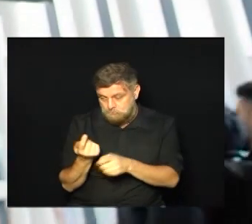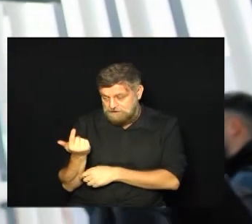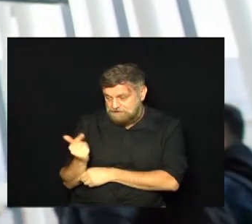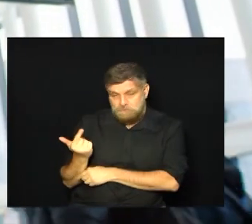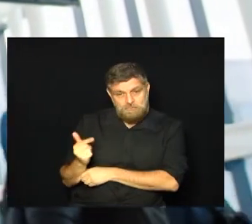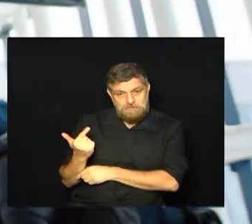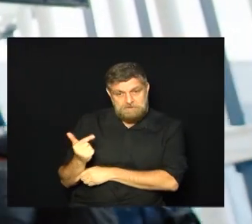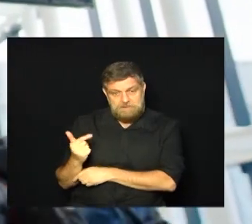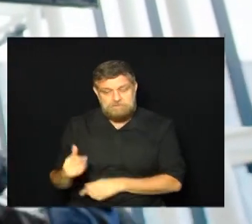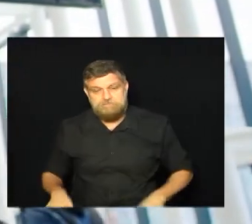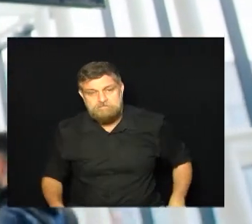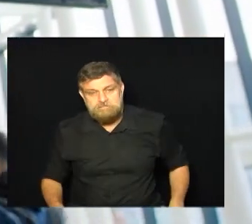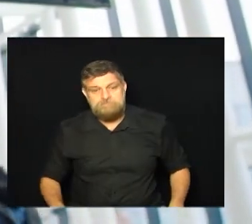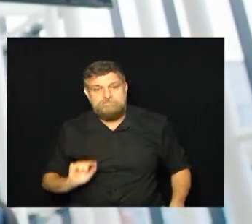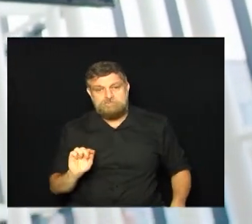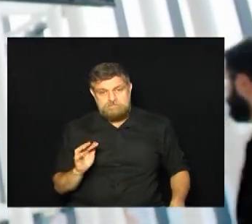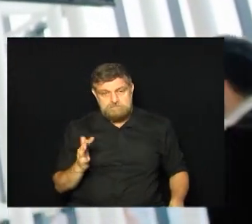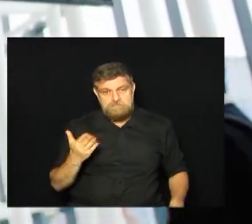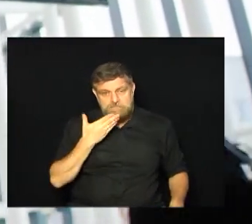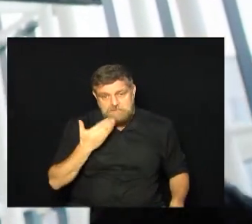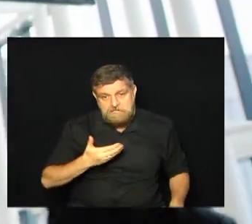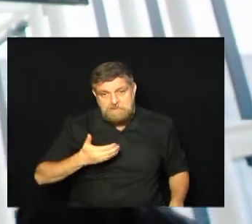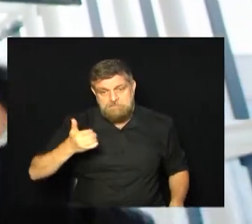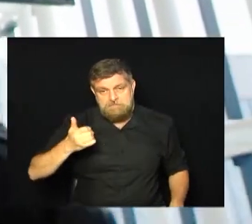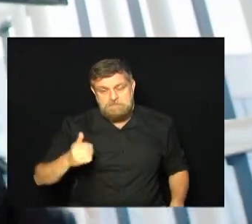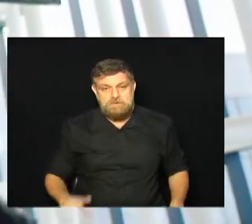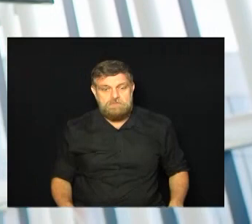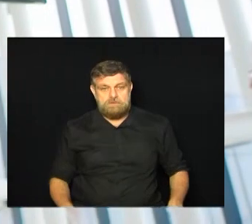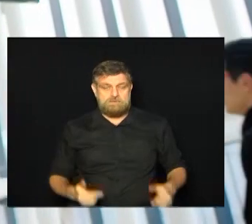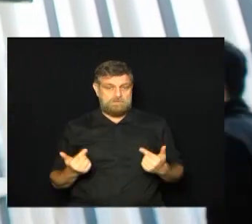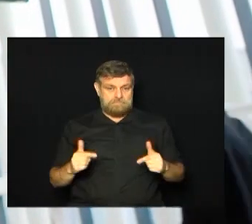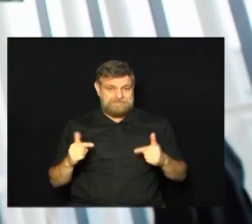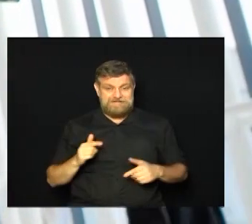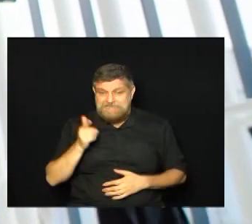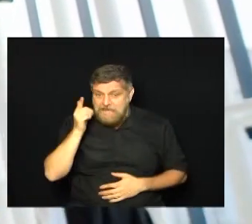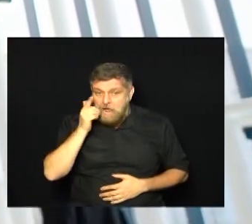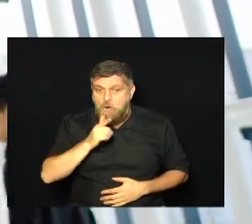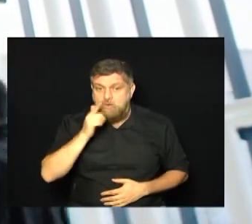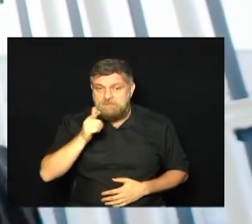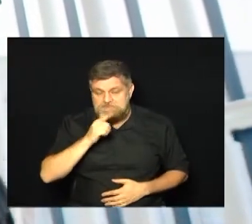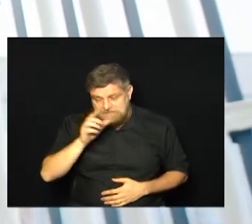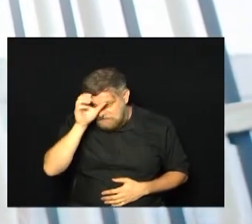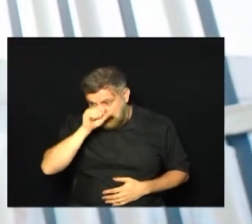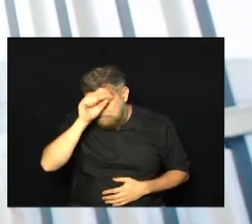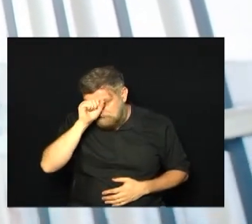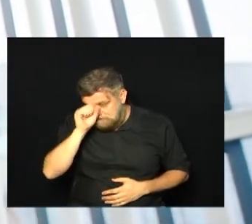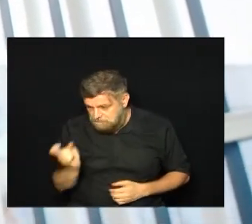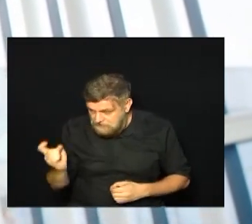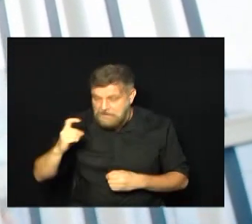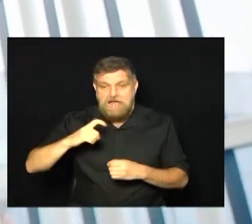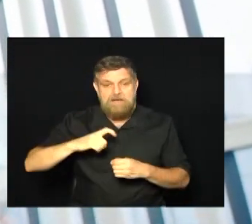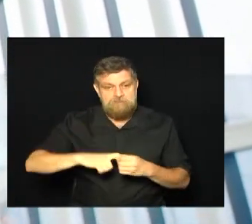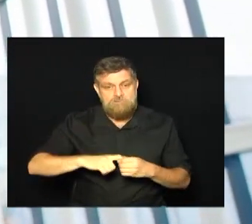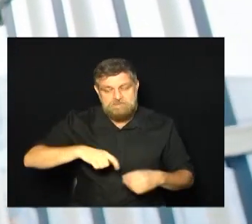ter um cartão, então, assim, melhor por enquanto não ter, até conseguir essa educação para depois voltar a ter um crédito, por